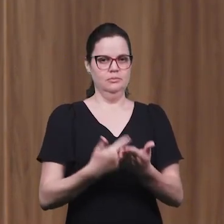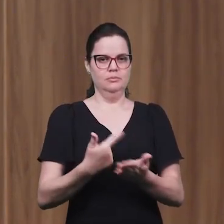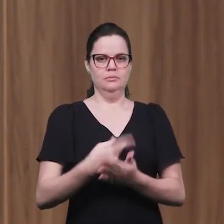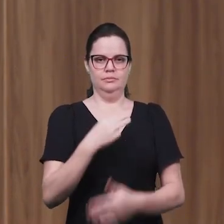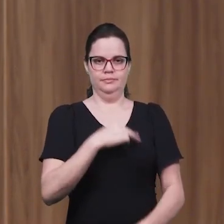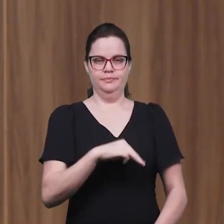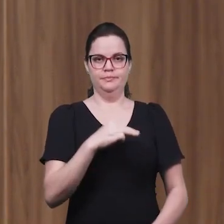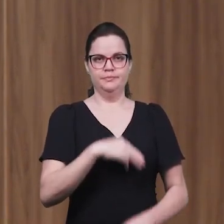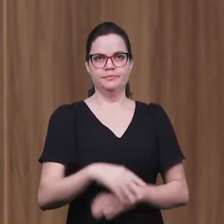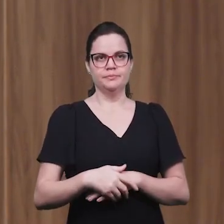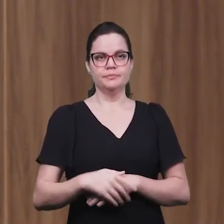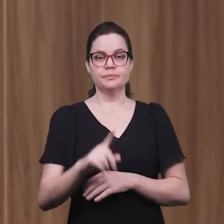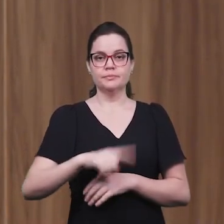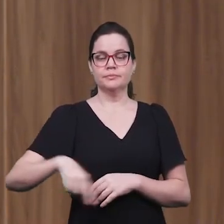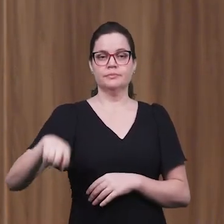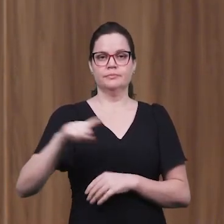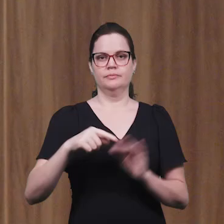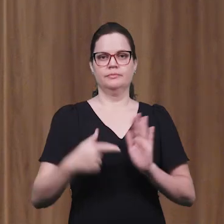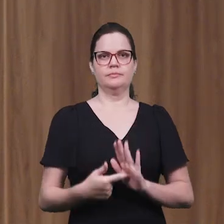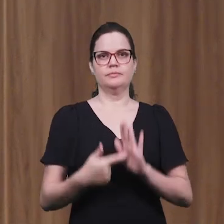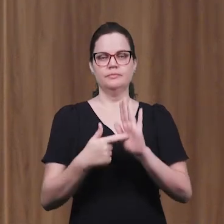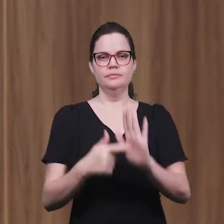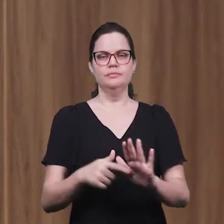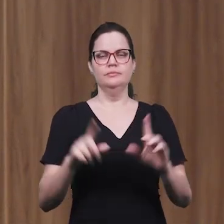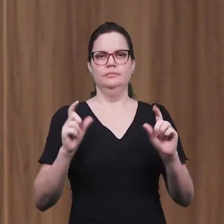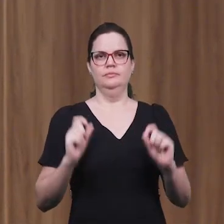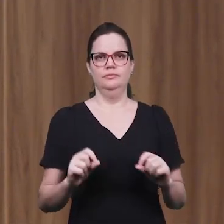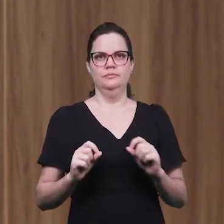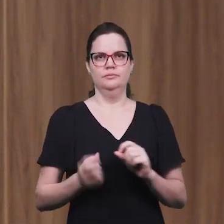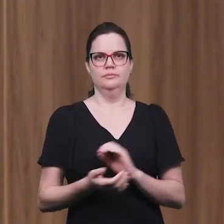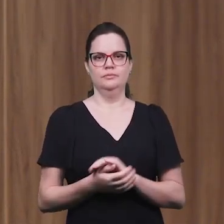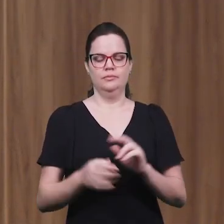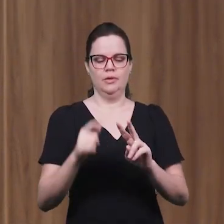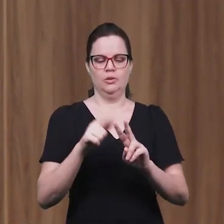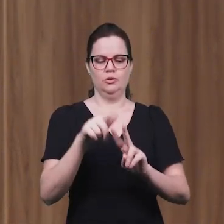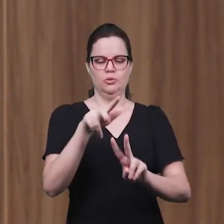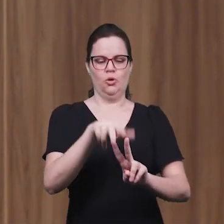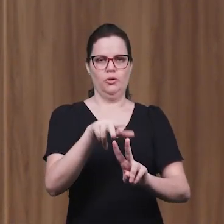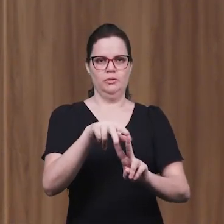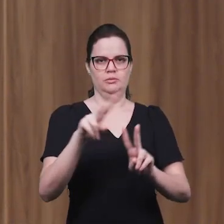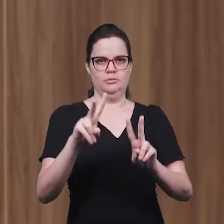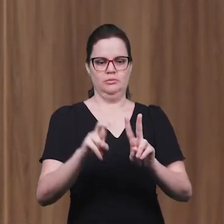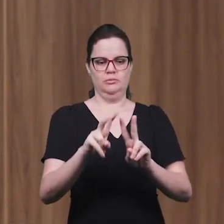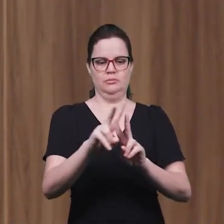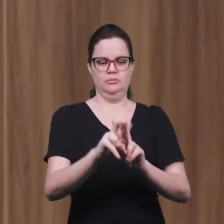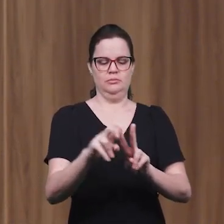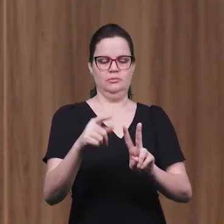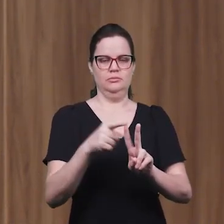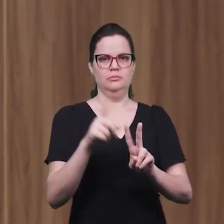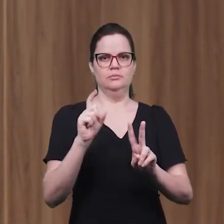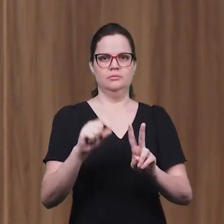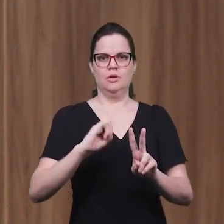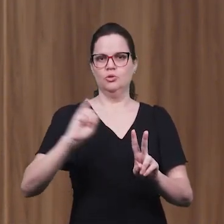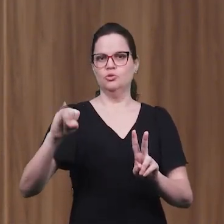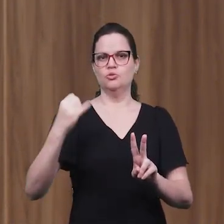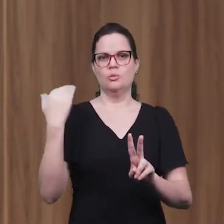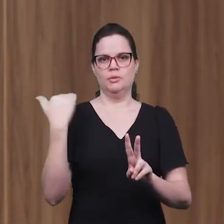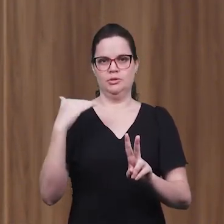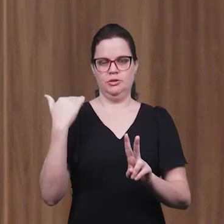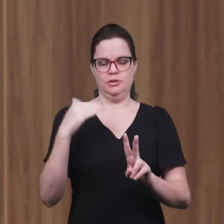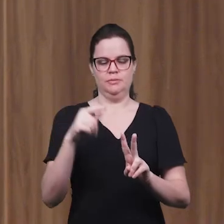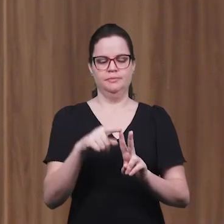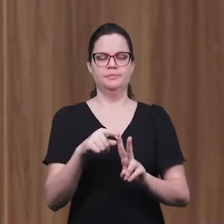nesse episódio nós vamos abordar basicamente dois temas. O primeiro é João